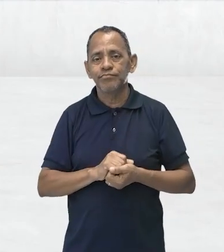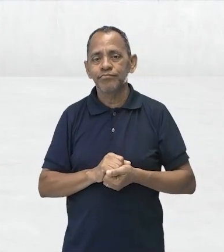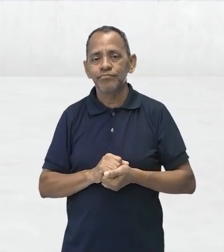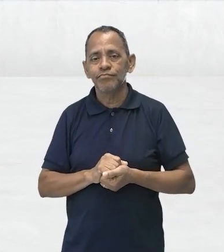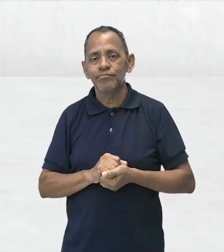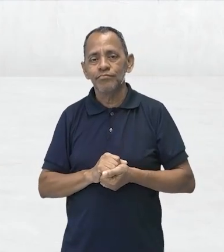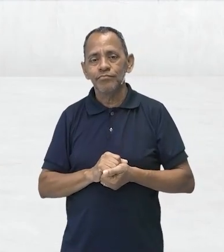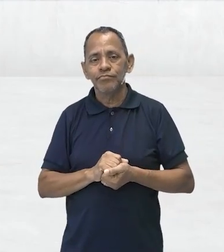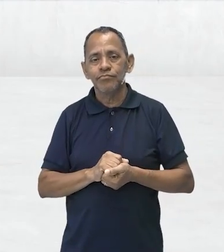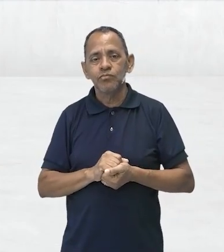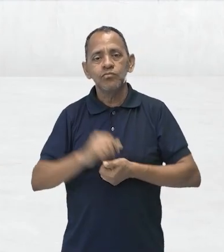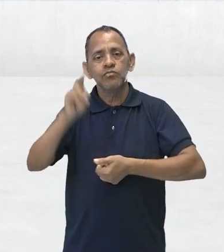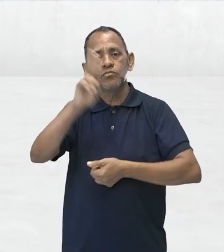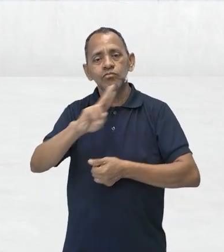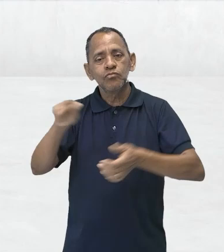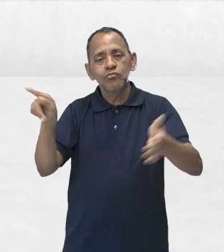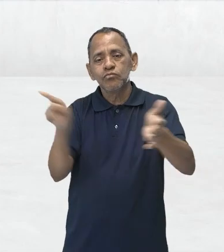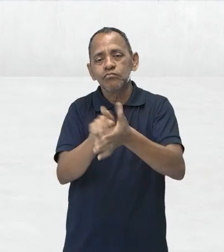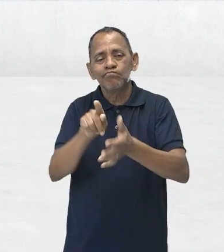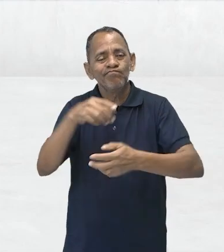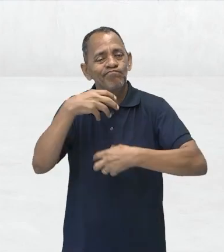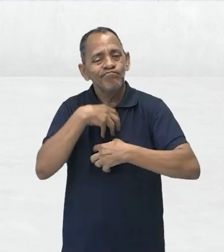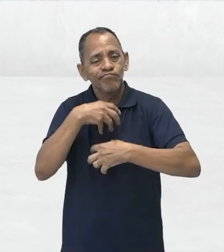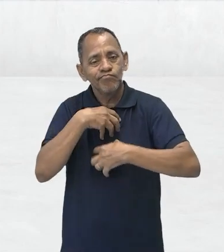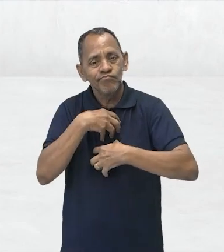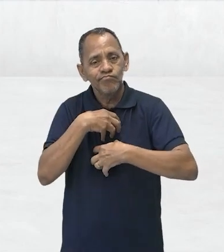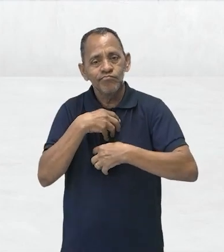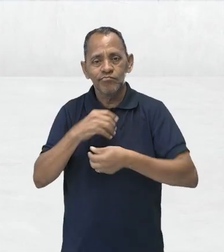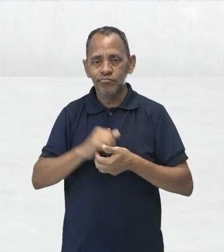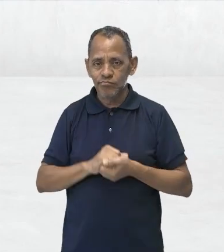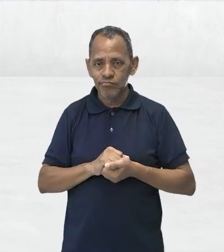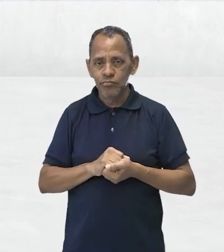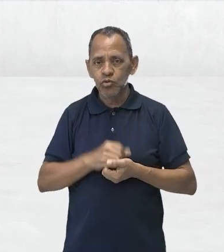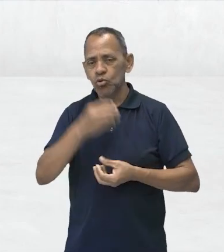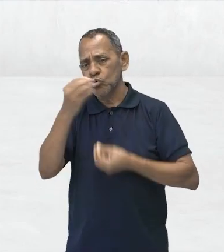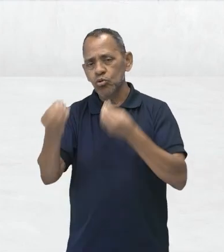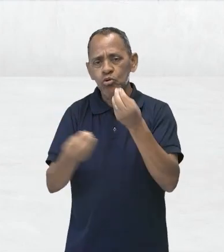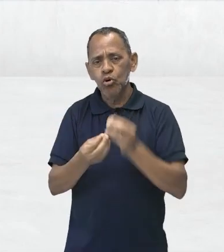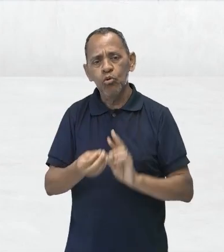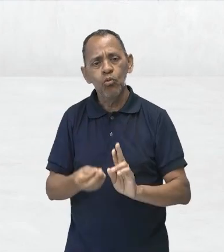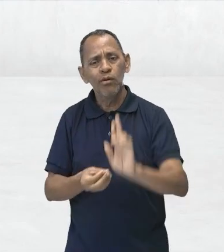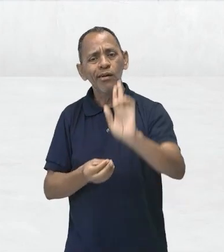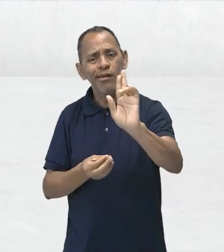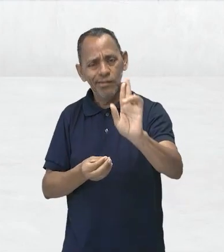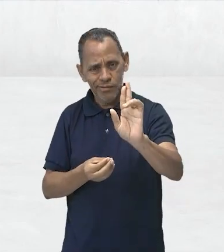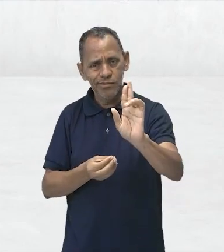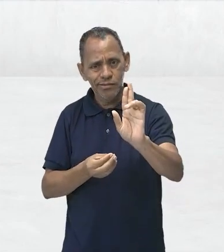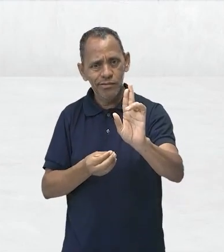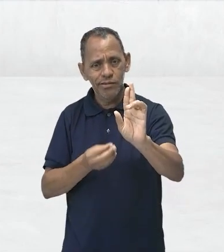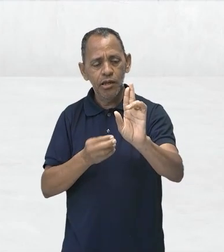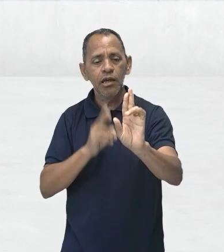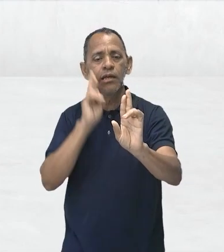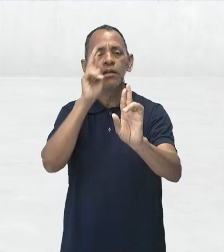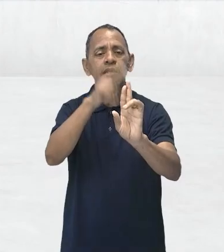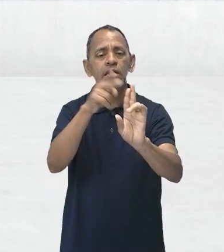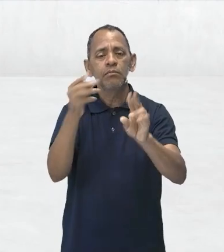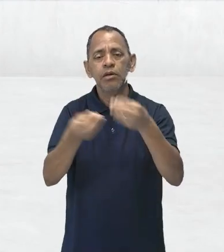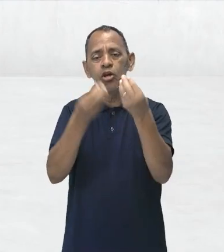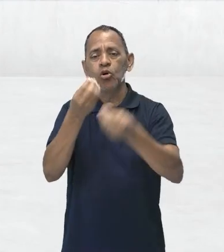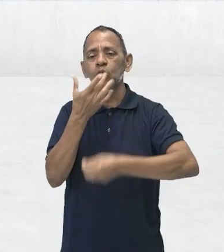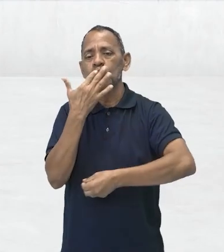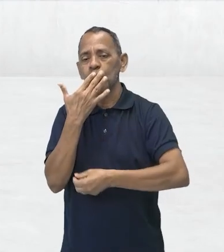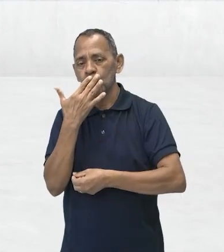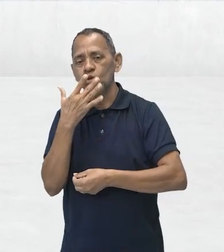questão do uso do teu sentimento, o que você está sentindo, como você quer retratar. As cores também vão